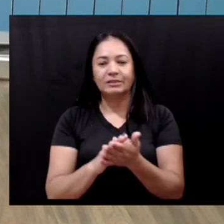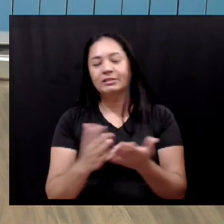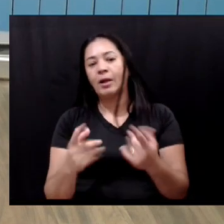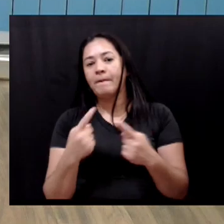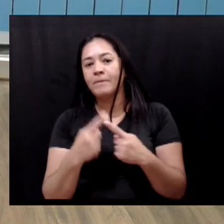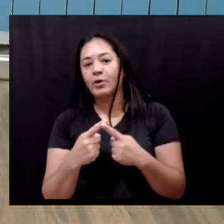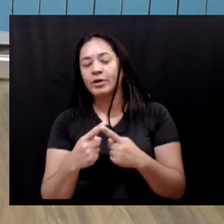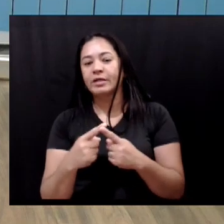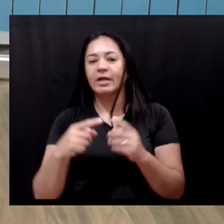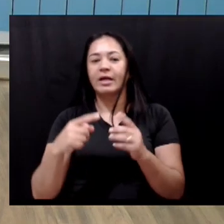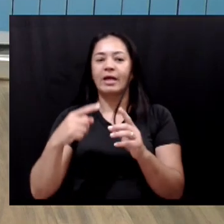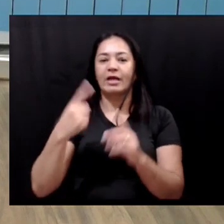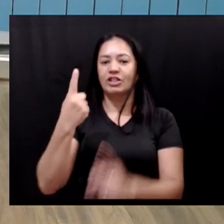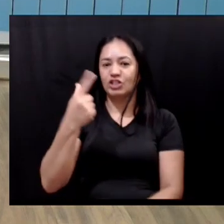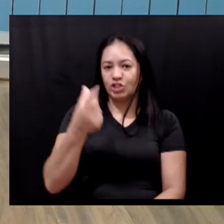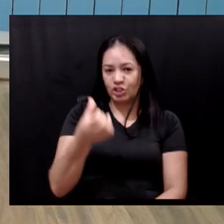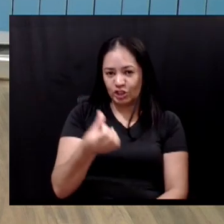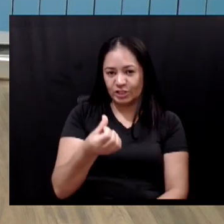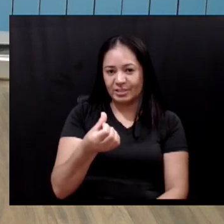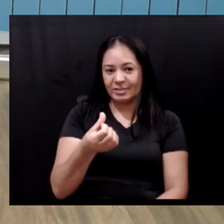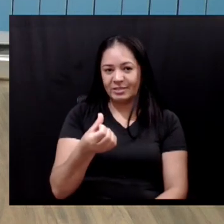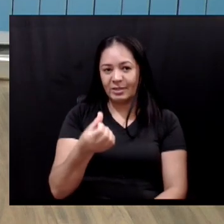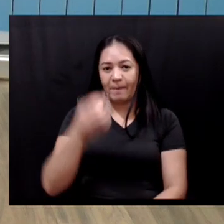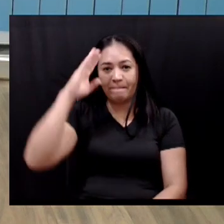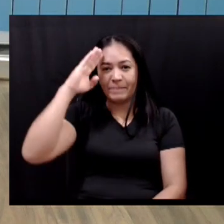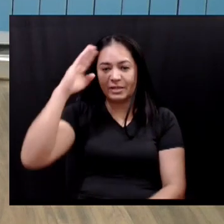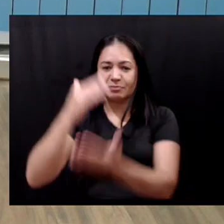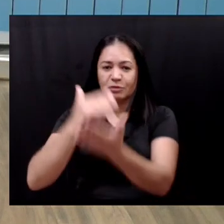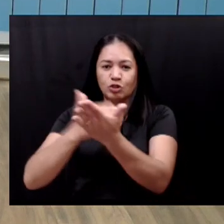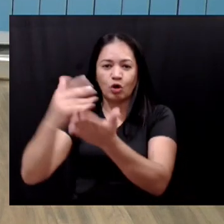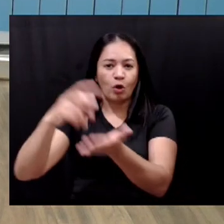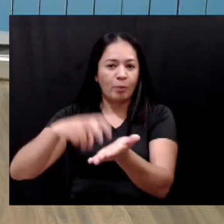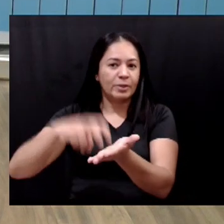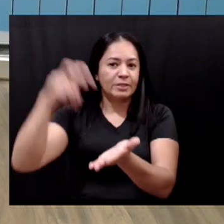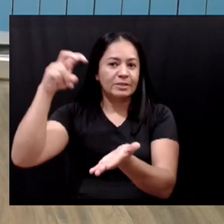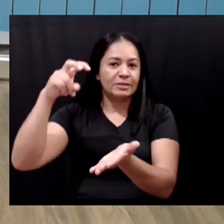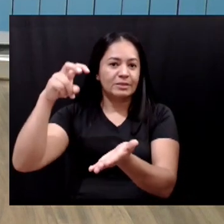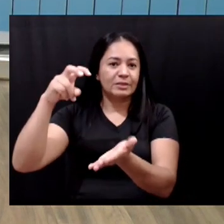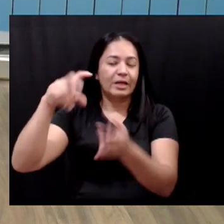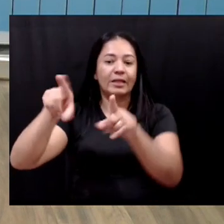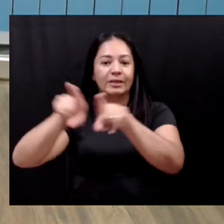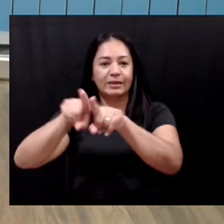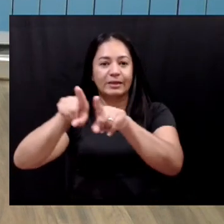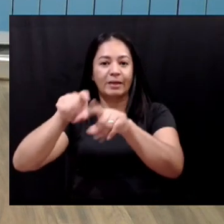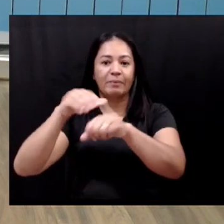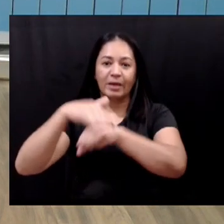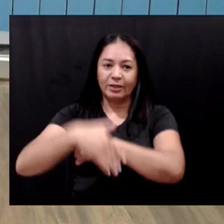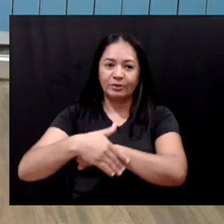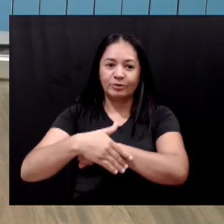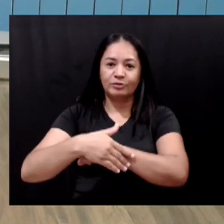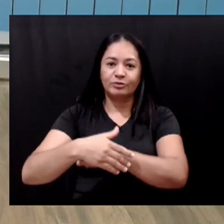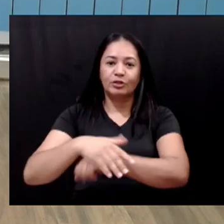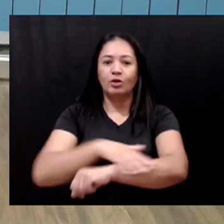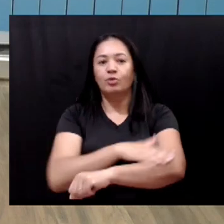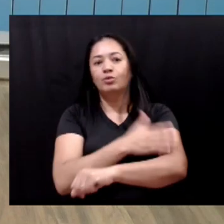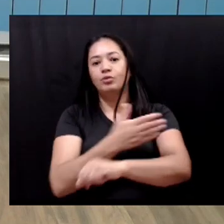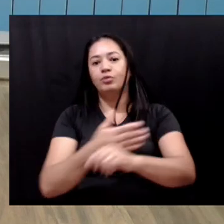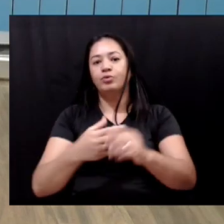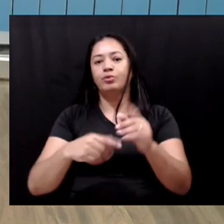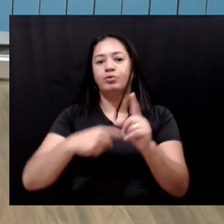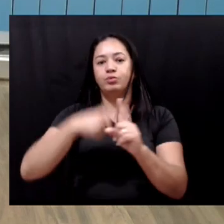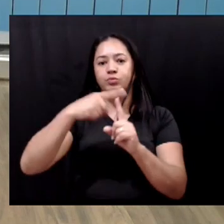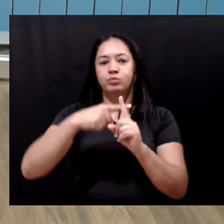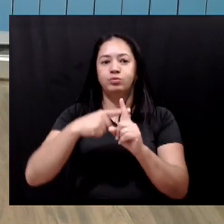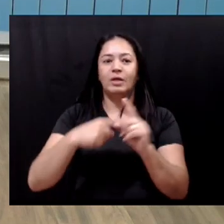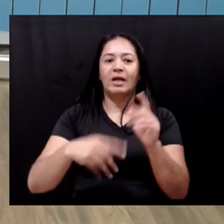16, principalmente no início da manhã e também à noite. Ao longo do dia a temperatura até sobe, mas ela não